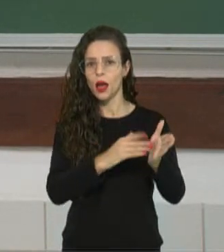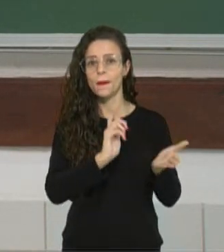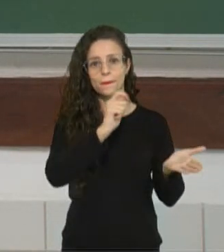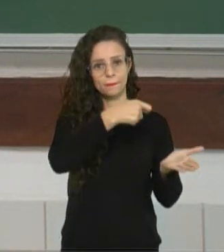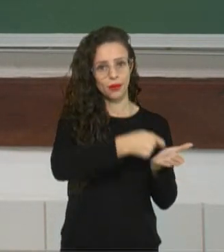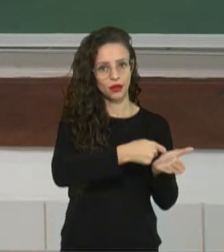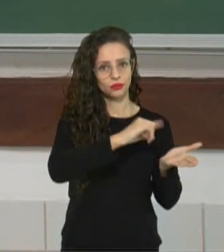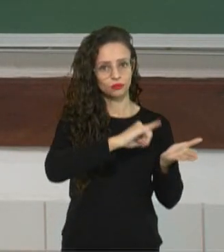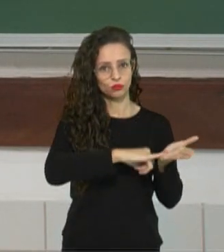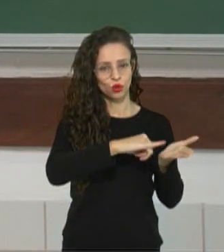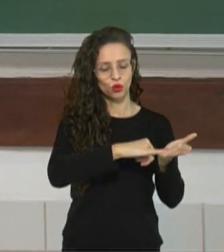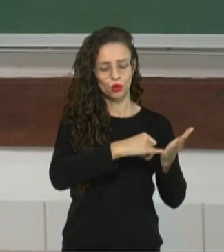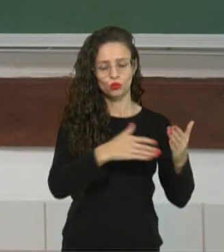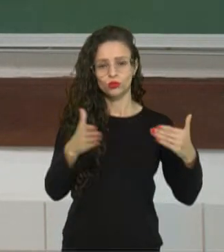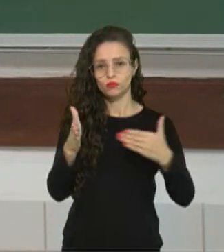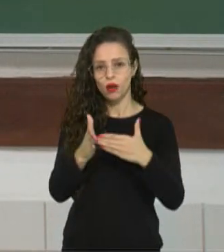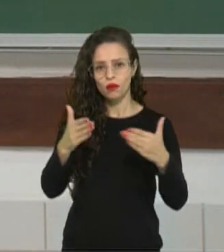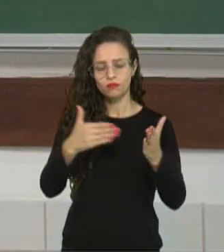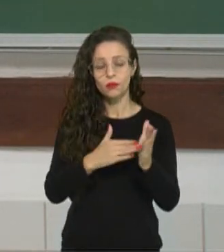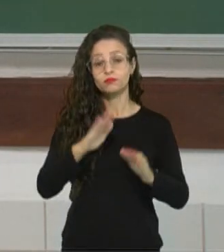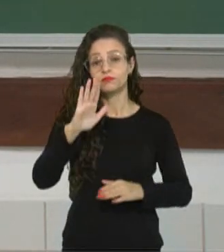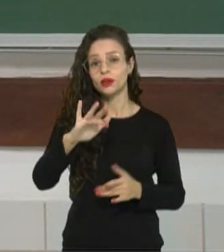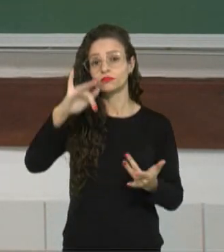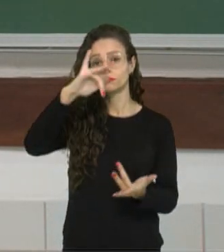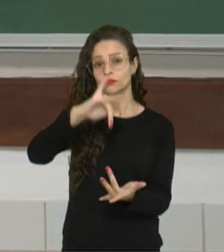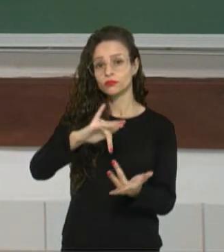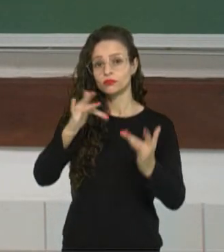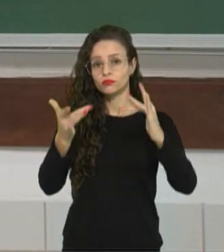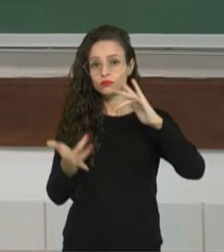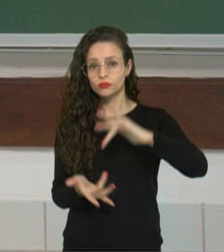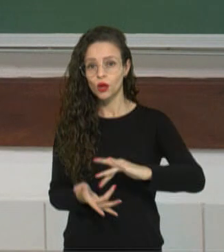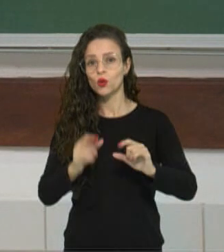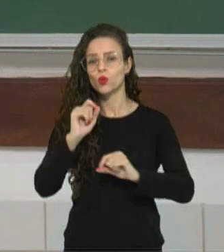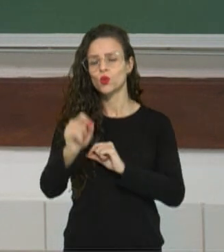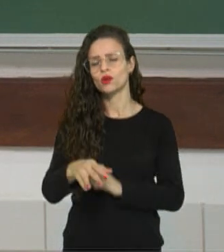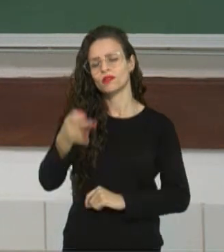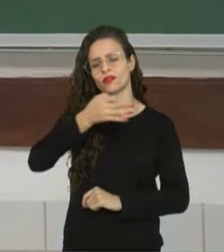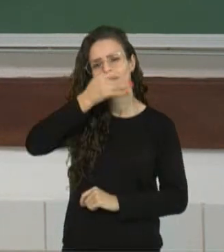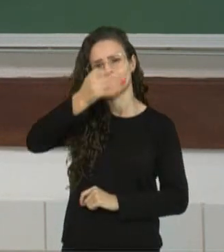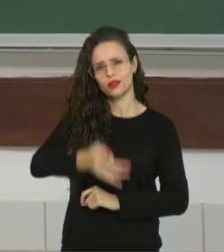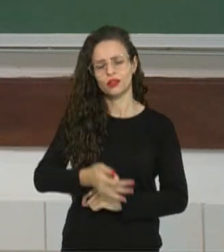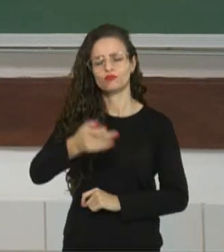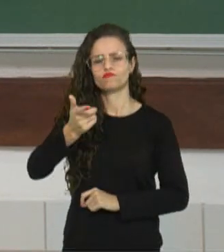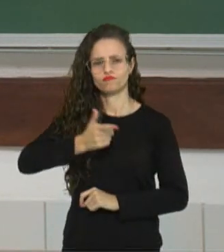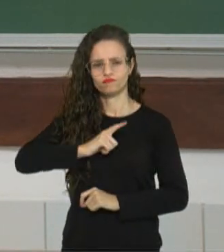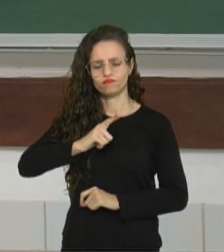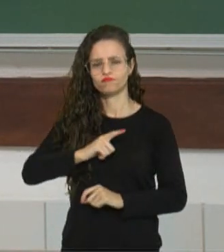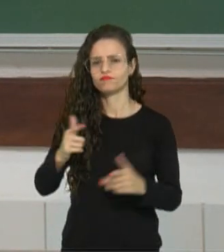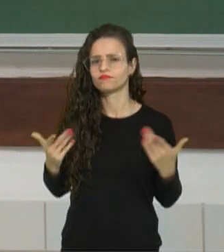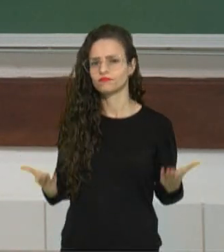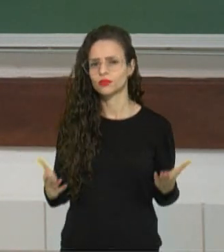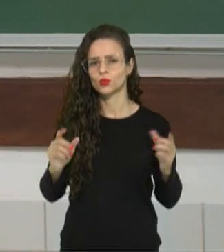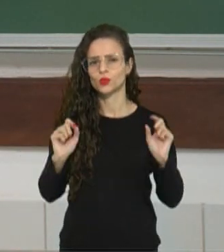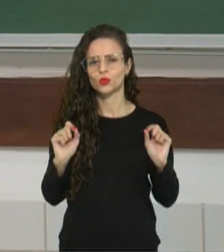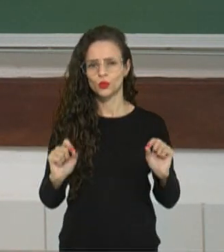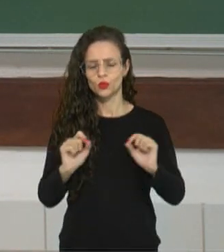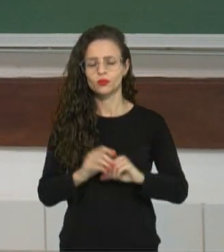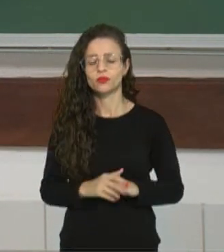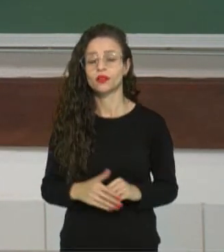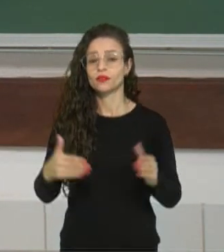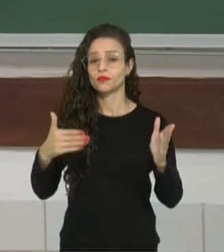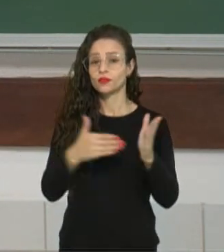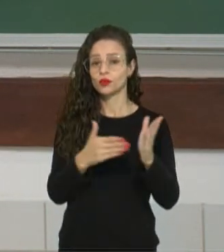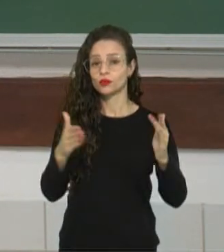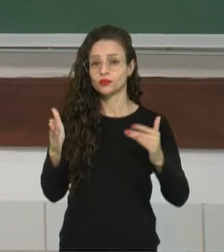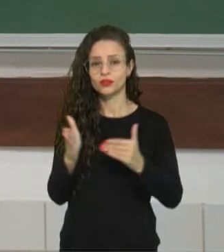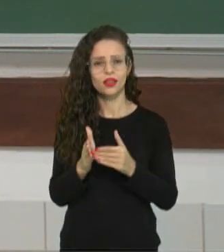imposto. Quando a globalização chega, o que é a crítica? O que é a crítica que está sendo sugerida aqui? Olha só, as